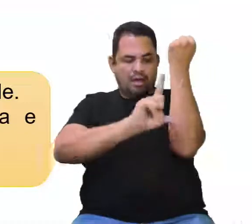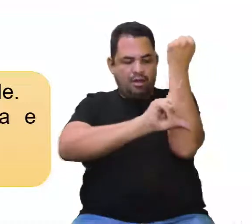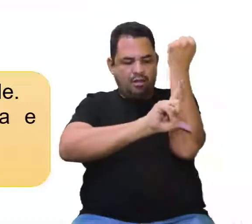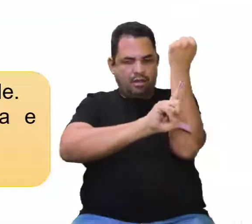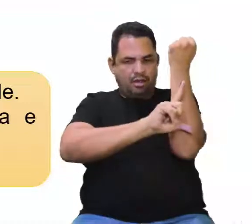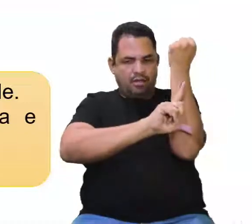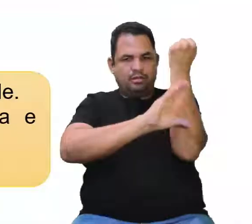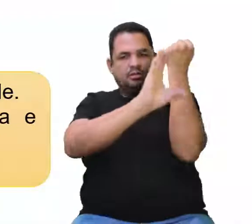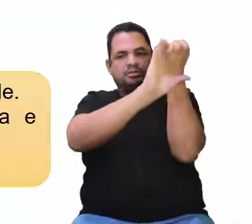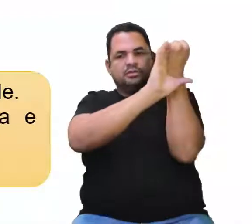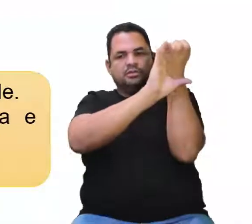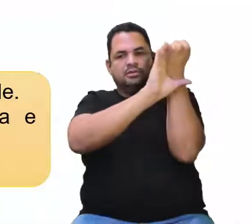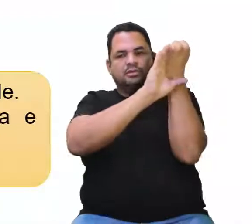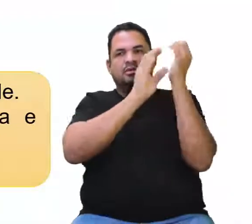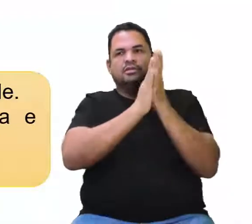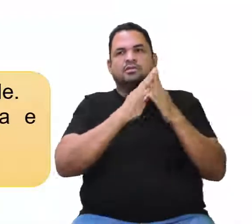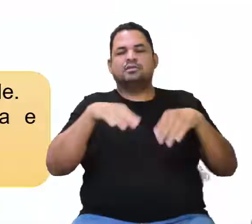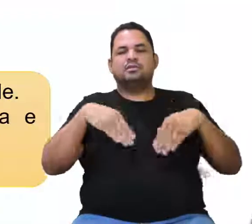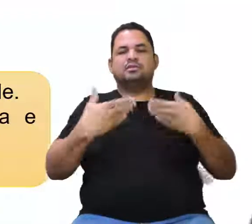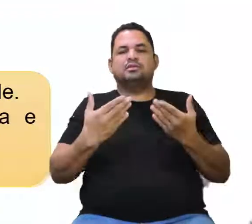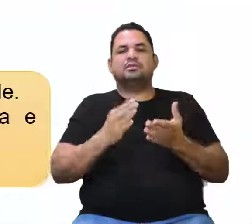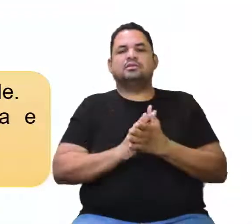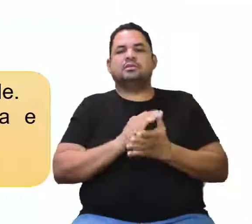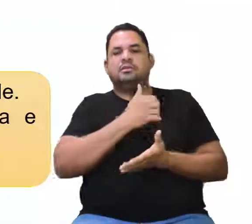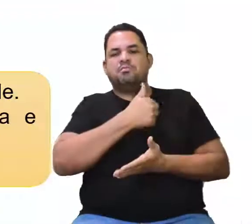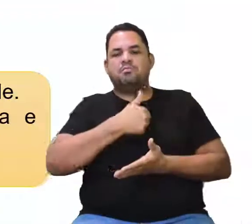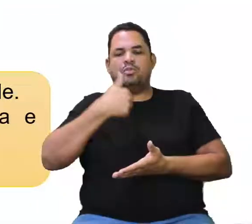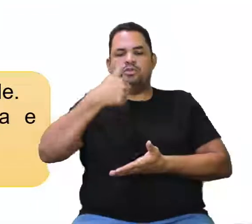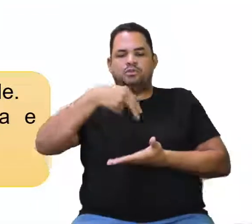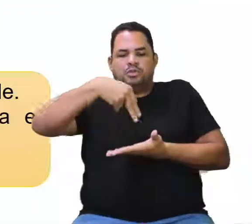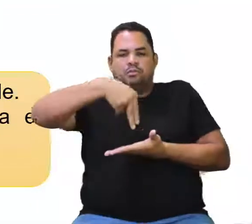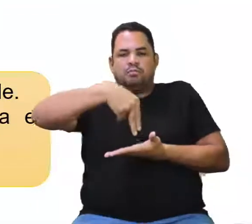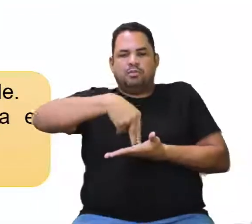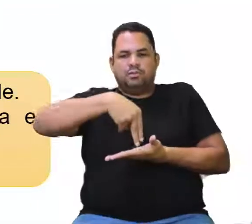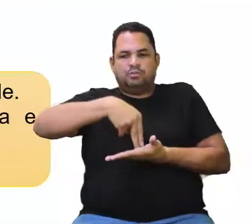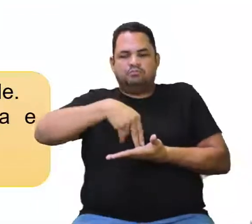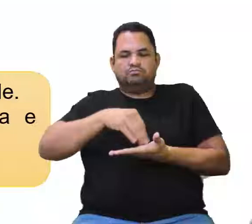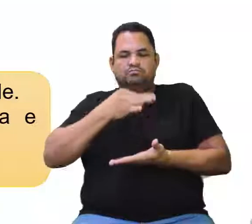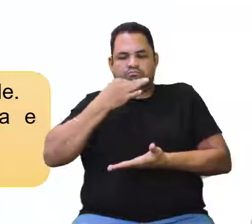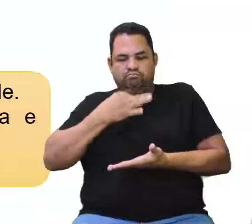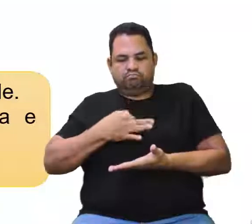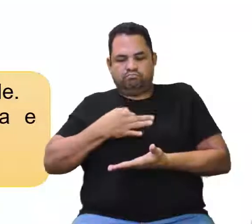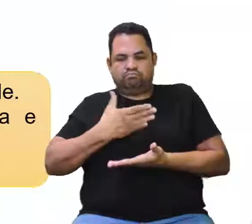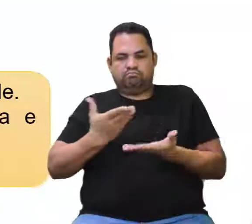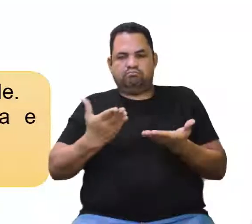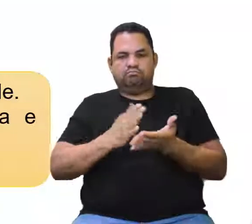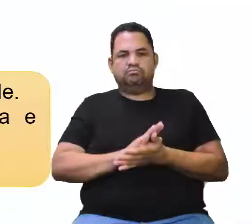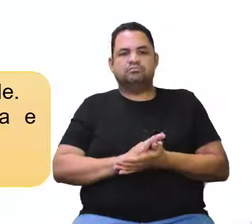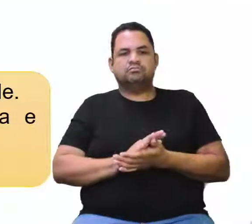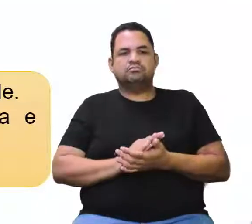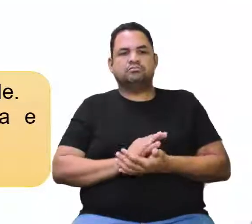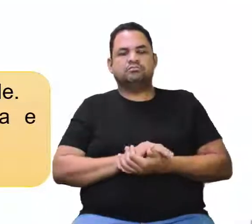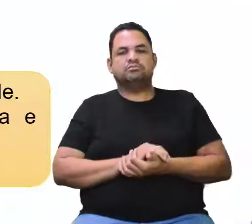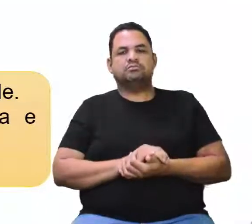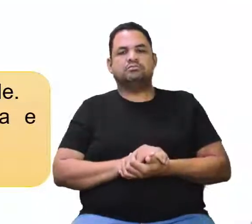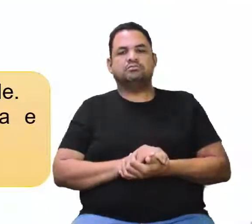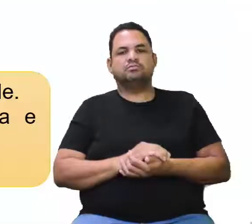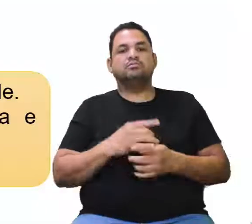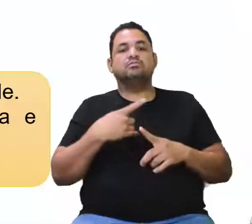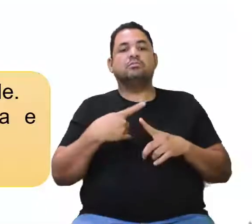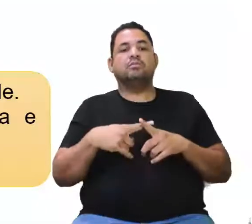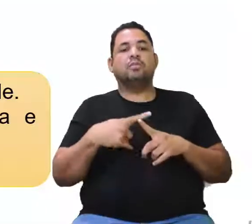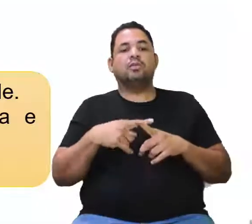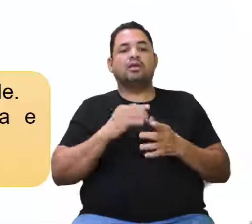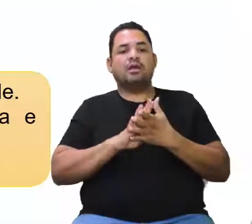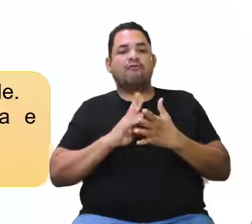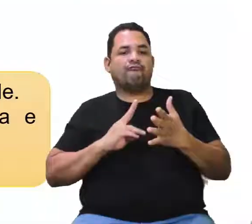região cervical. E automaticamente ele vai melhorar a postura. e essa melhora vem associada justamente pela